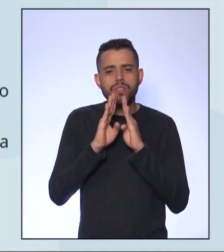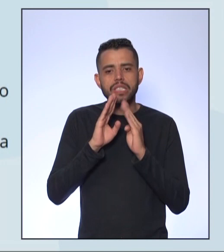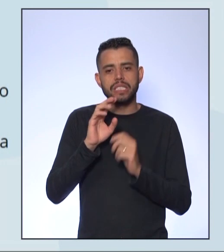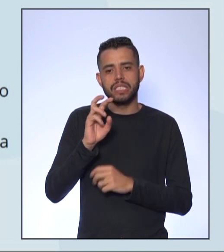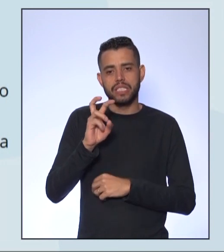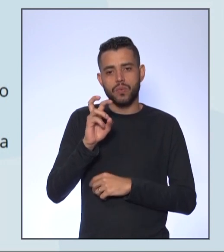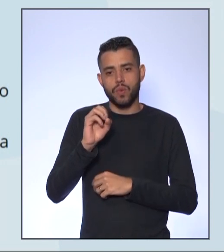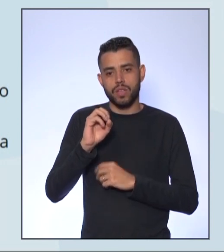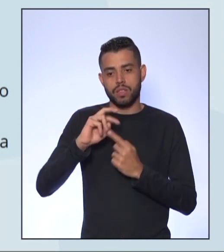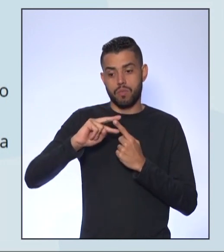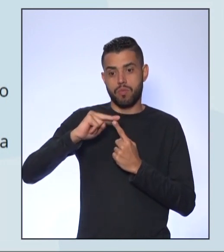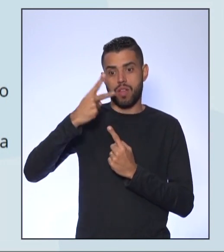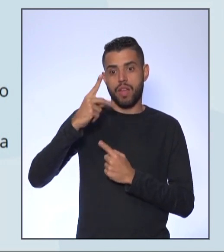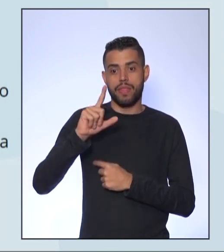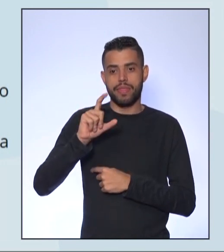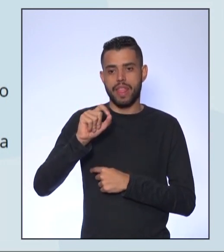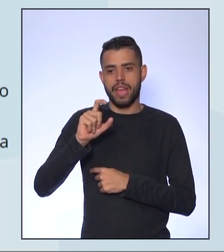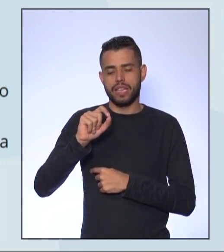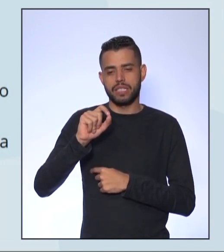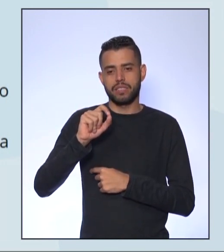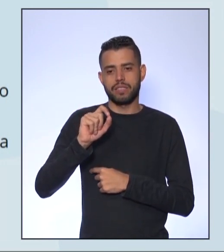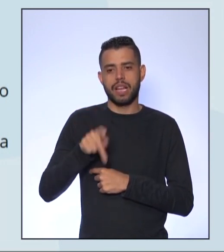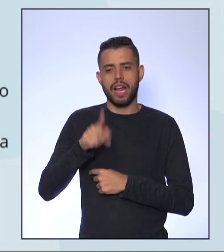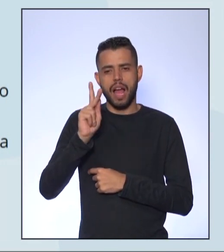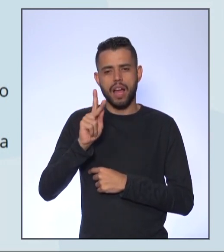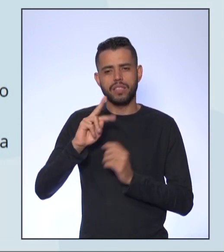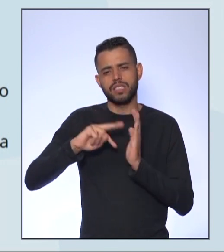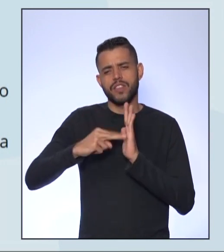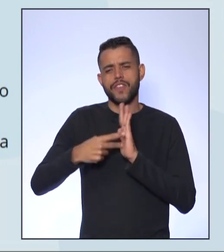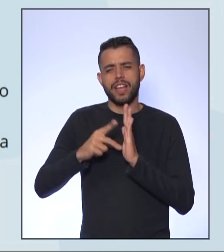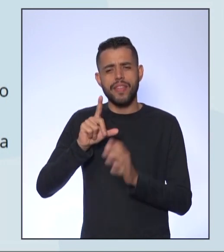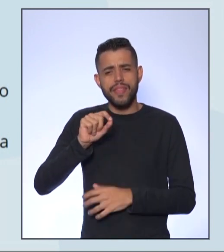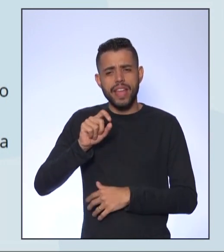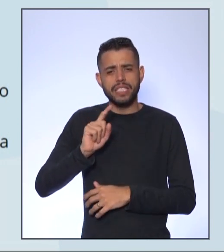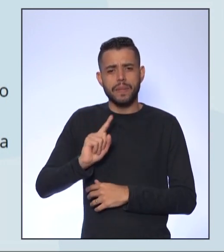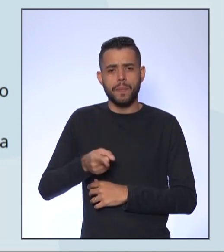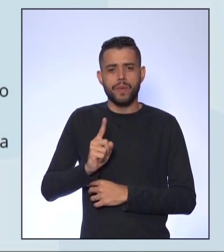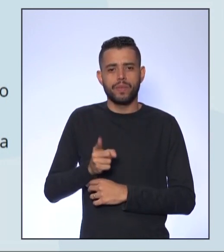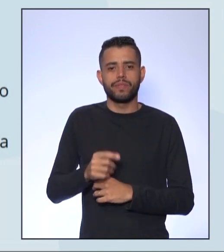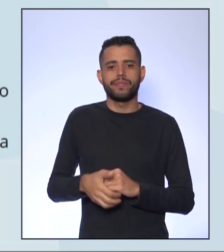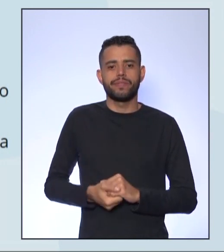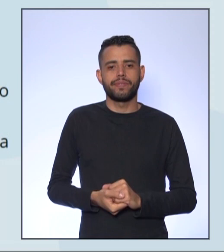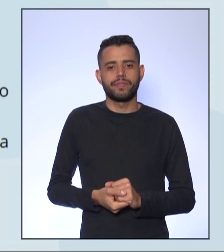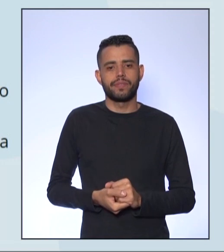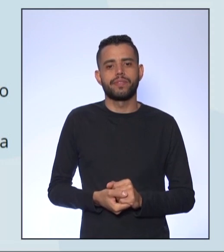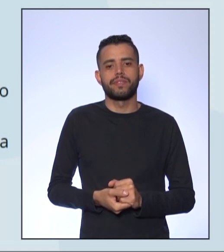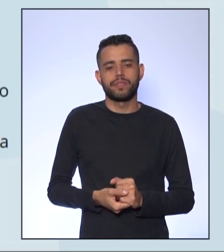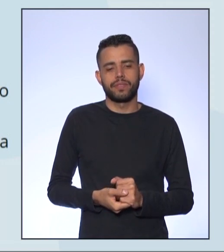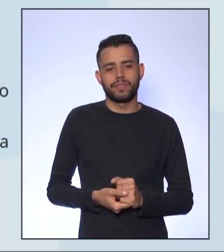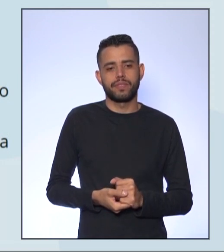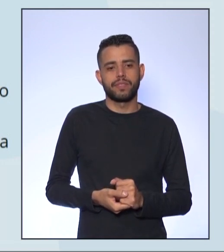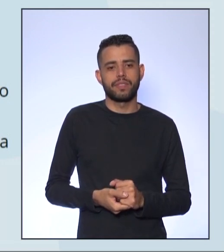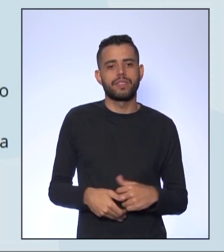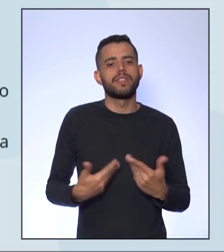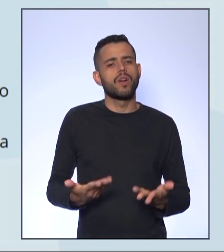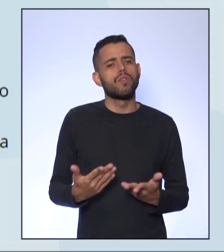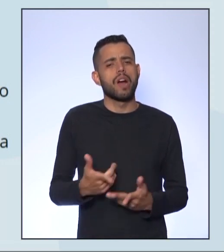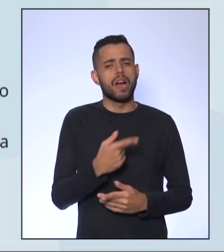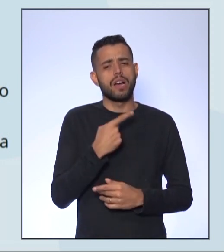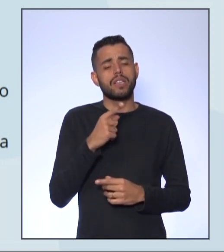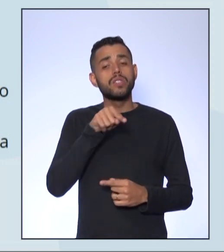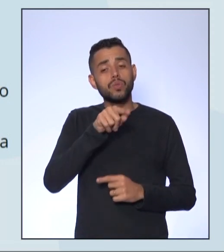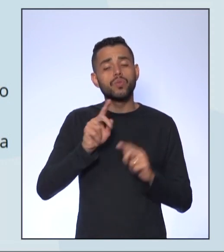expressão. São expressões, né? Diferentes formas da gente... Você é louco, velho. Isso já a gente pode atribuir